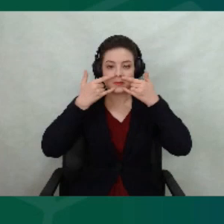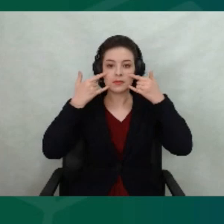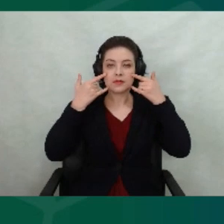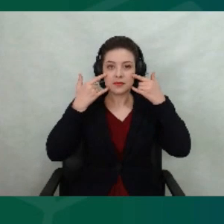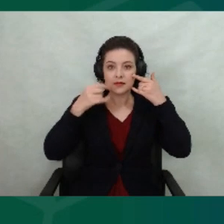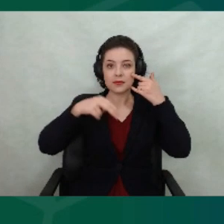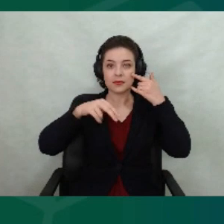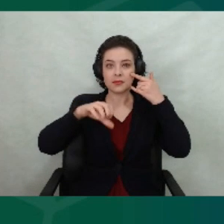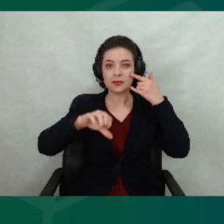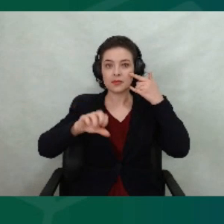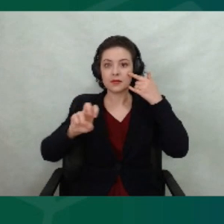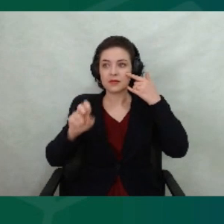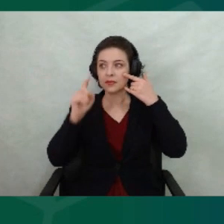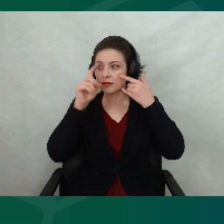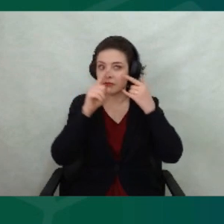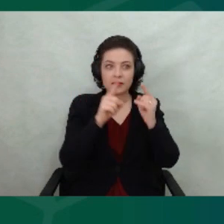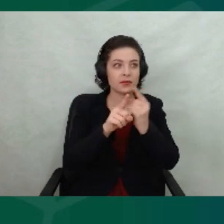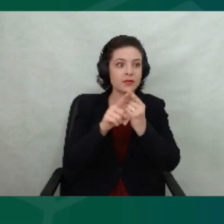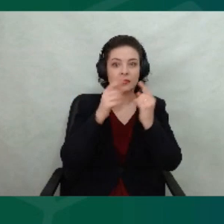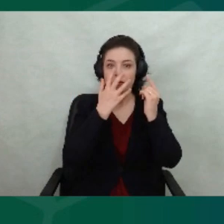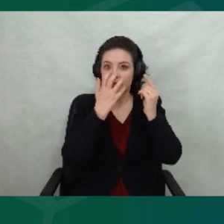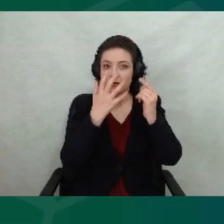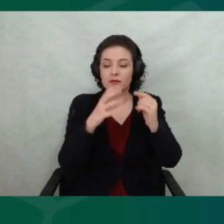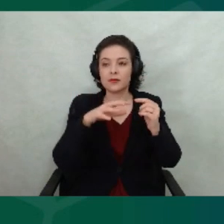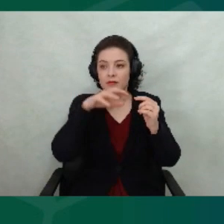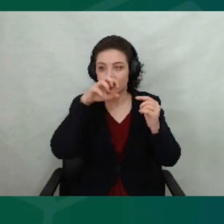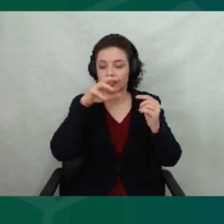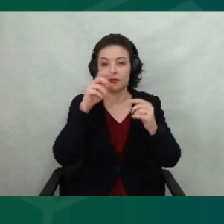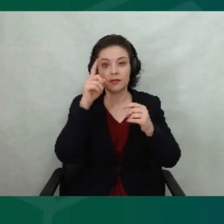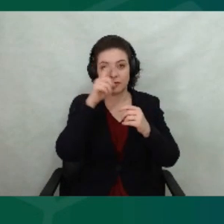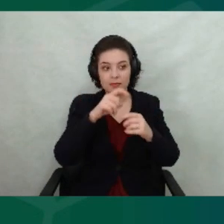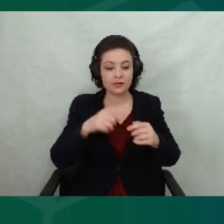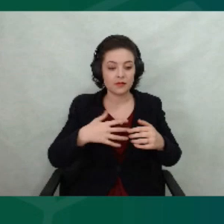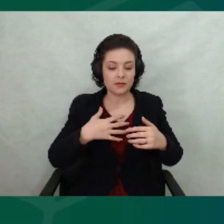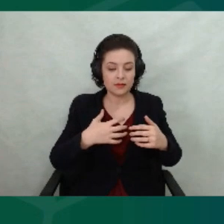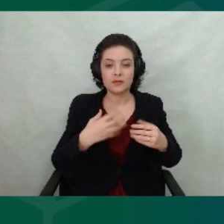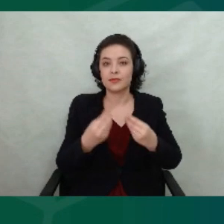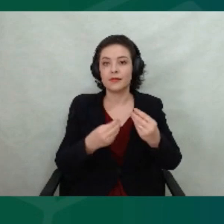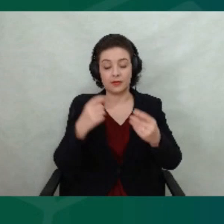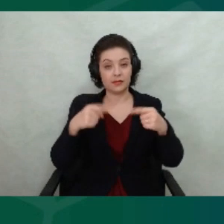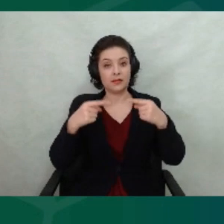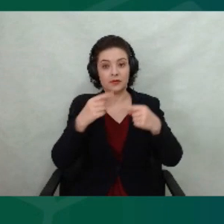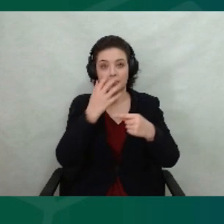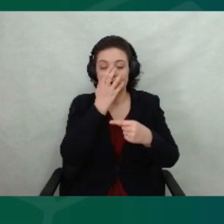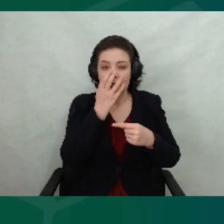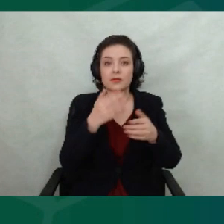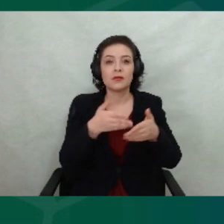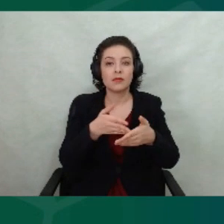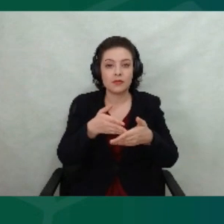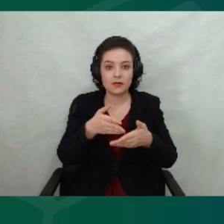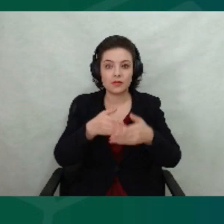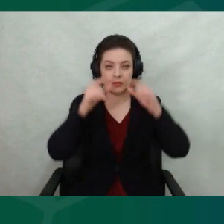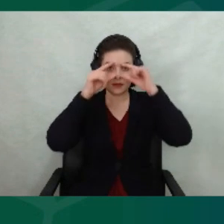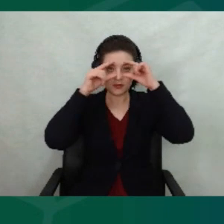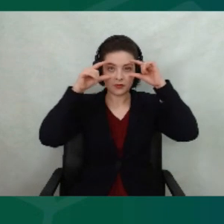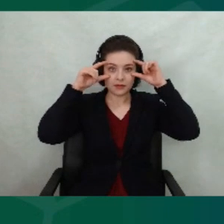muito difícil respirar com essa máscara e fazer um procedimento dentro da UTI, desafiador até, os óculos de proteção